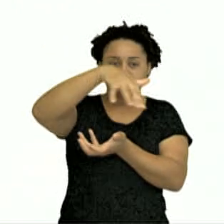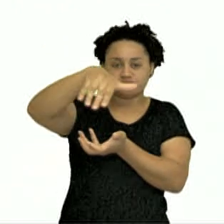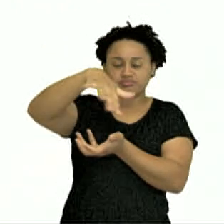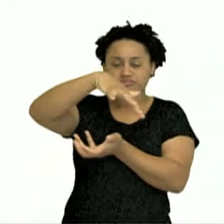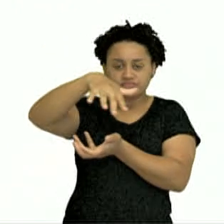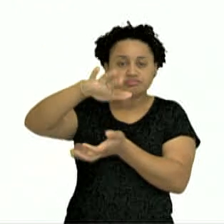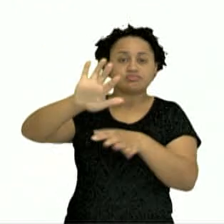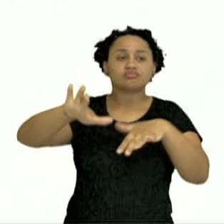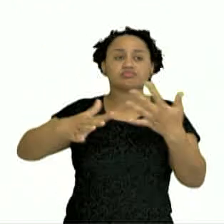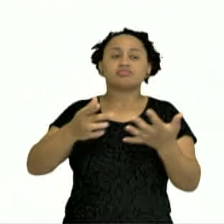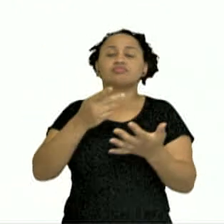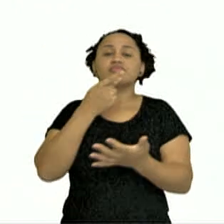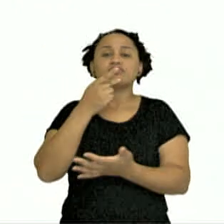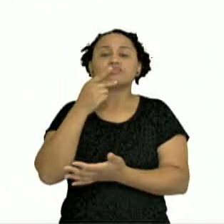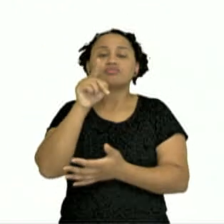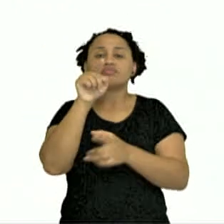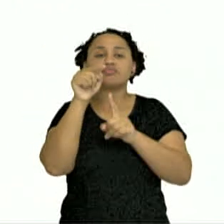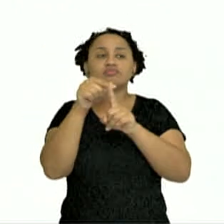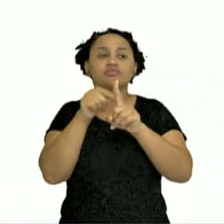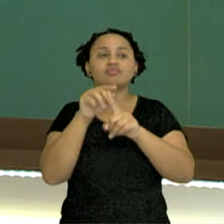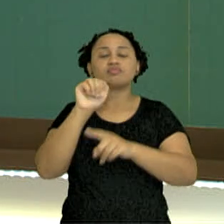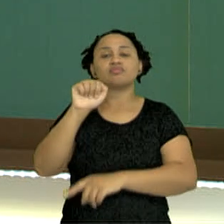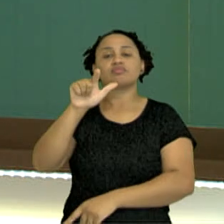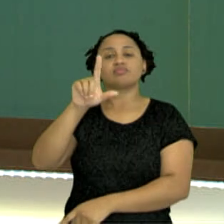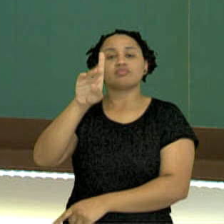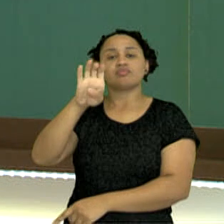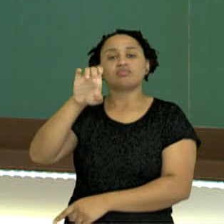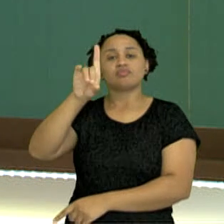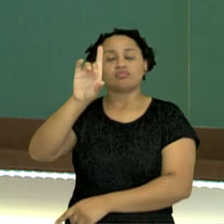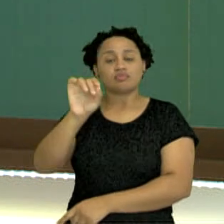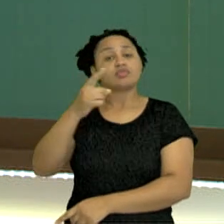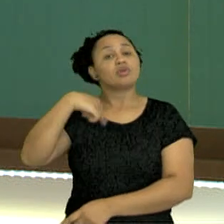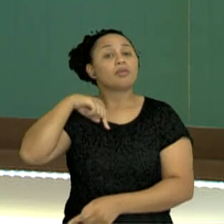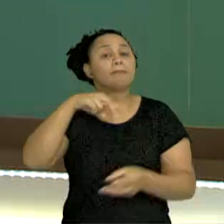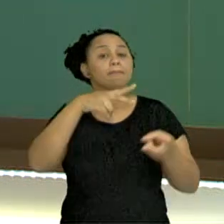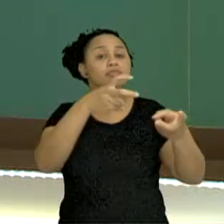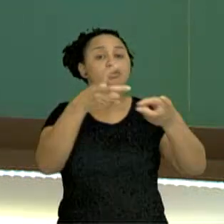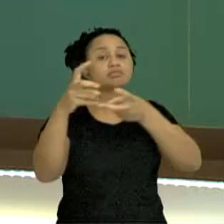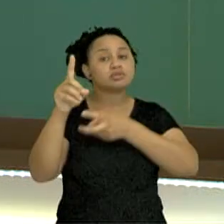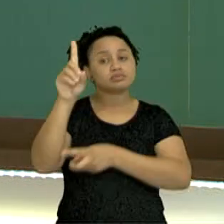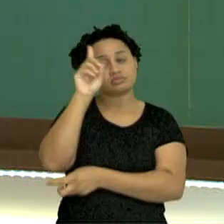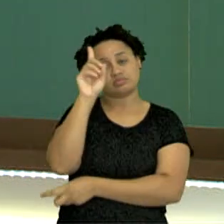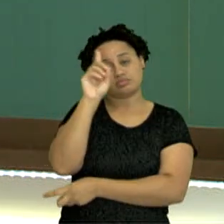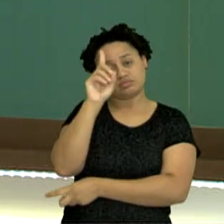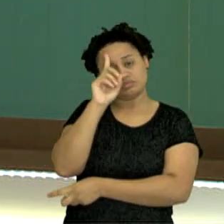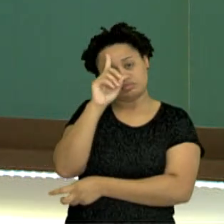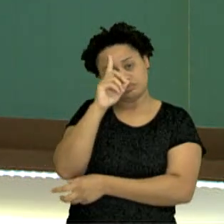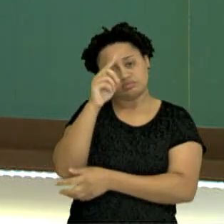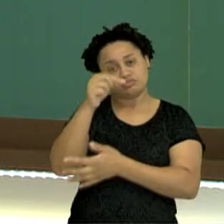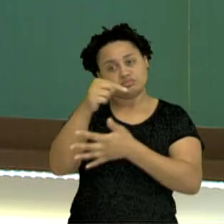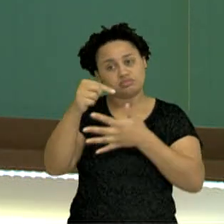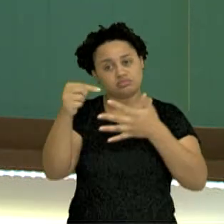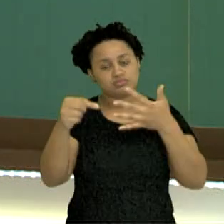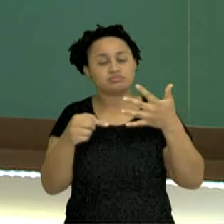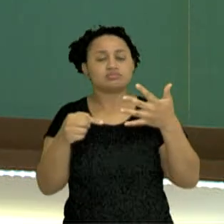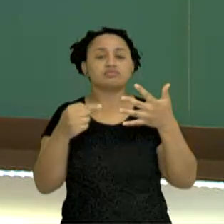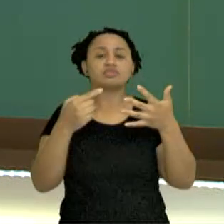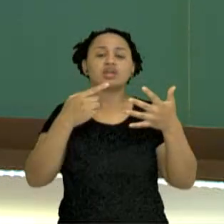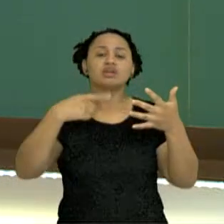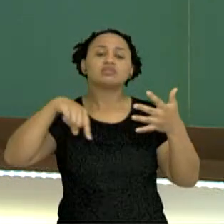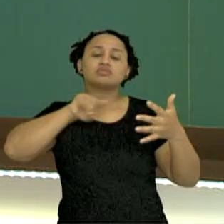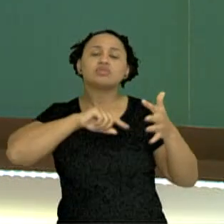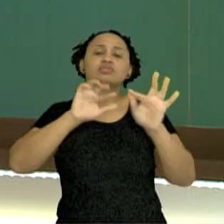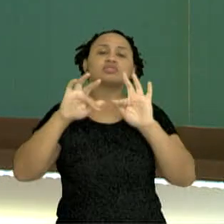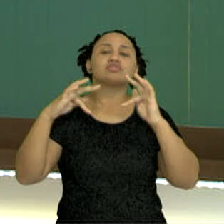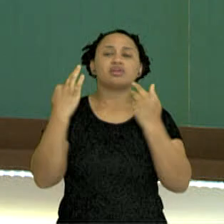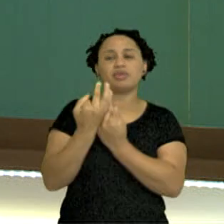albedo, a gente consegue percebê-lo no nosso cotidiano por coisas que muitas vezes nossos familiares